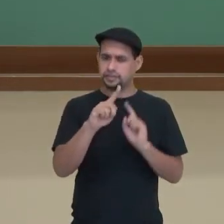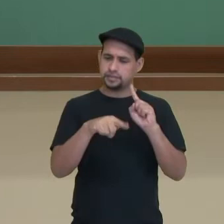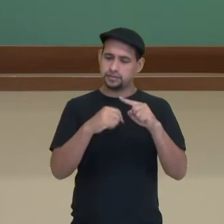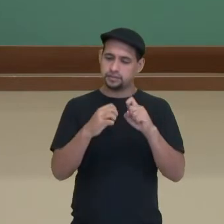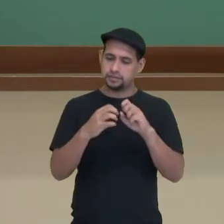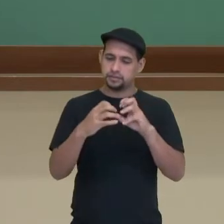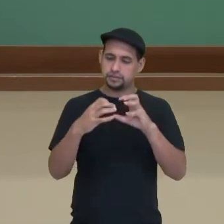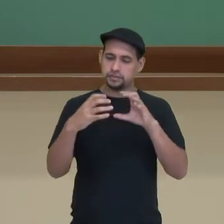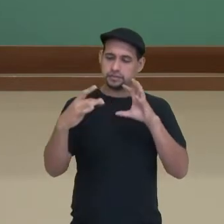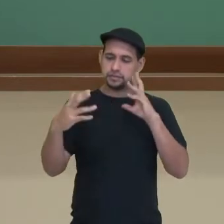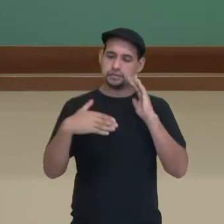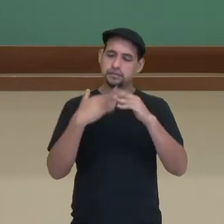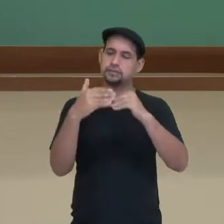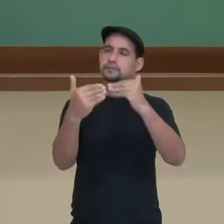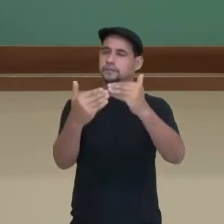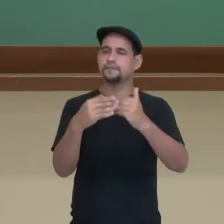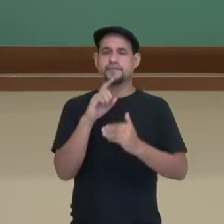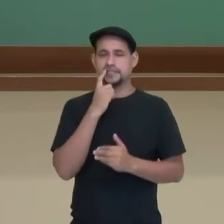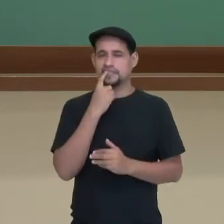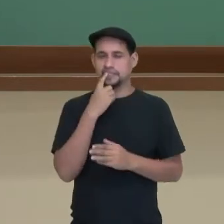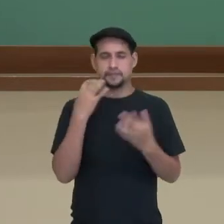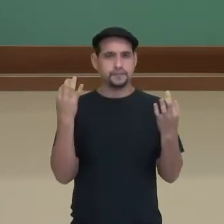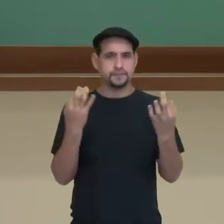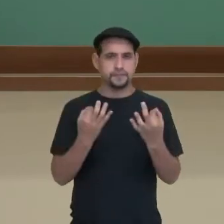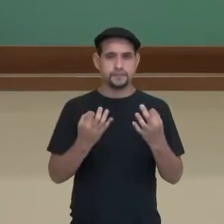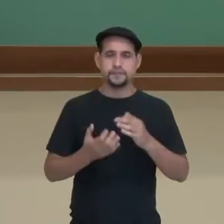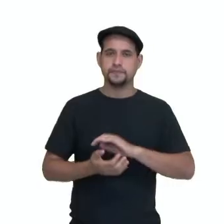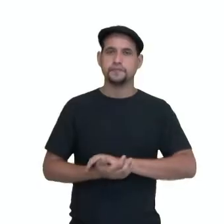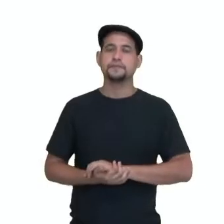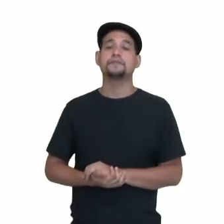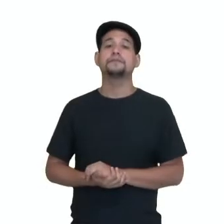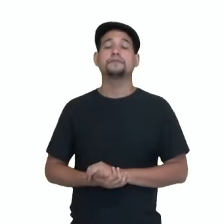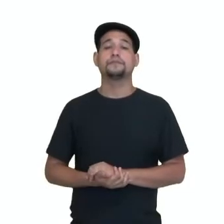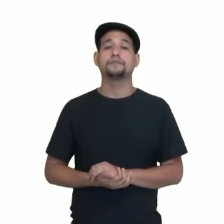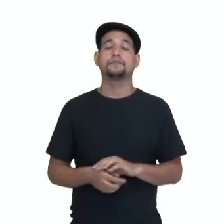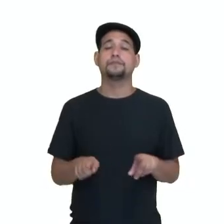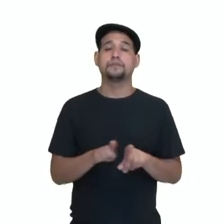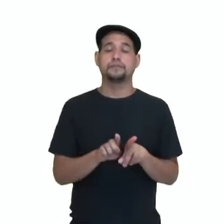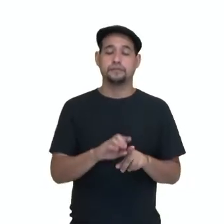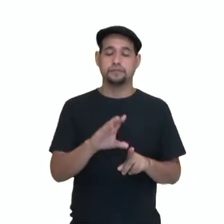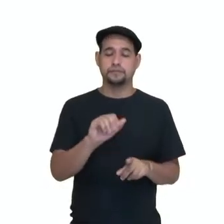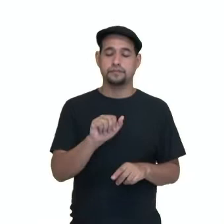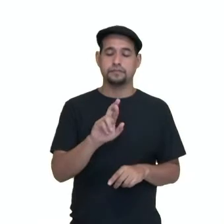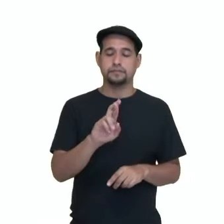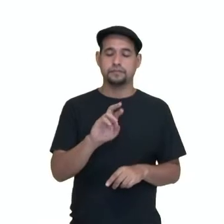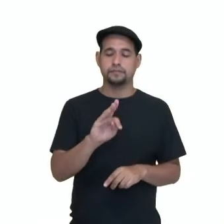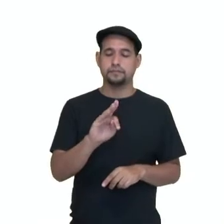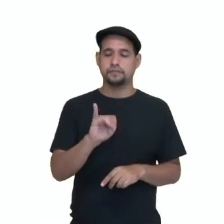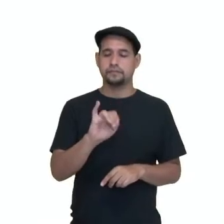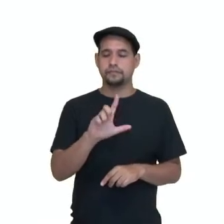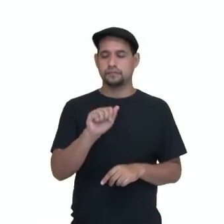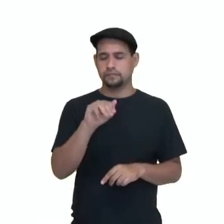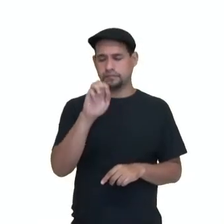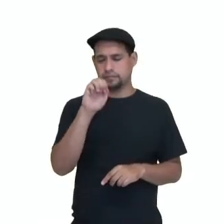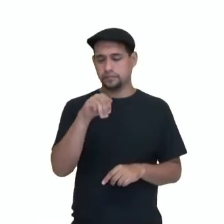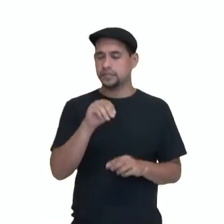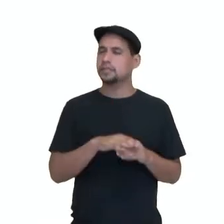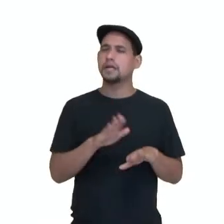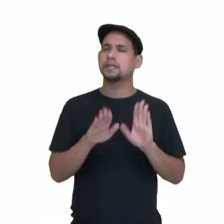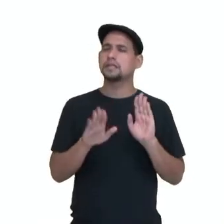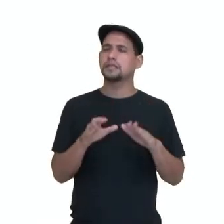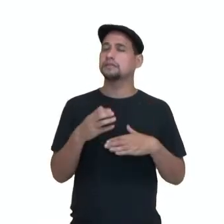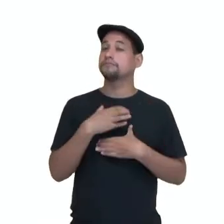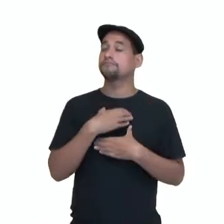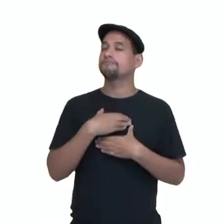vai ocorrendo o processo da ossificação. O tecido cartilaginoso é classificado dependendo do tipo